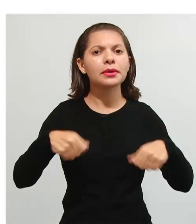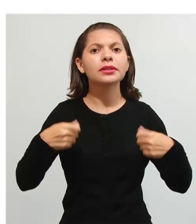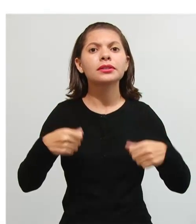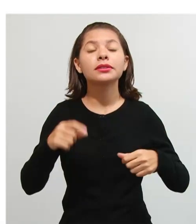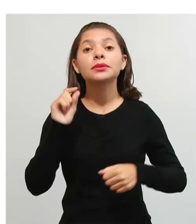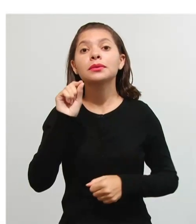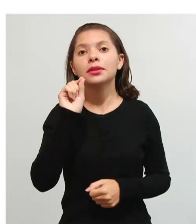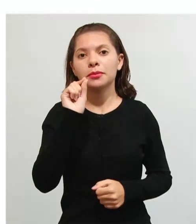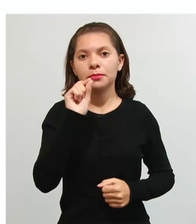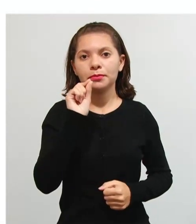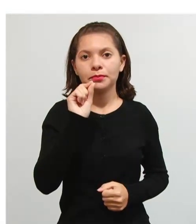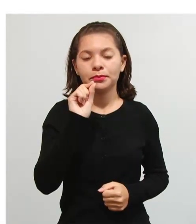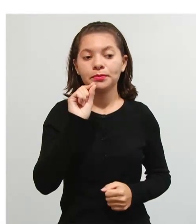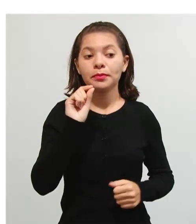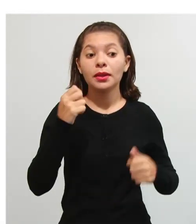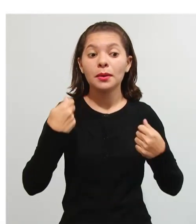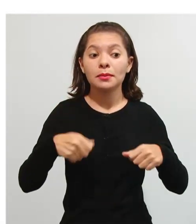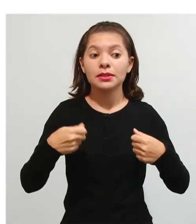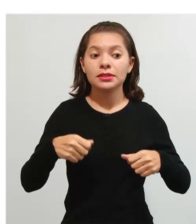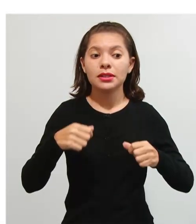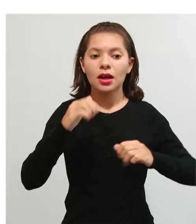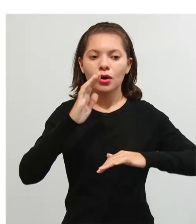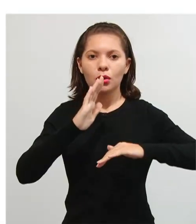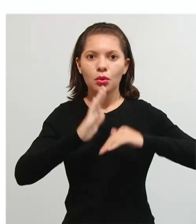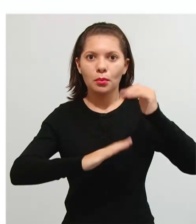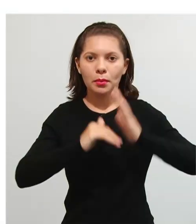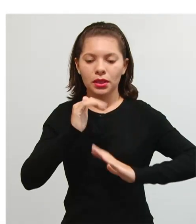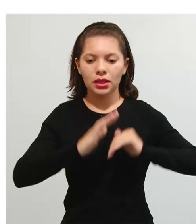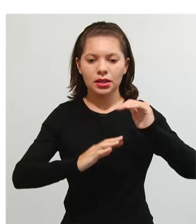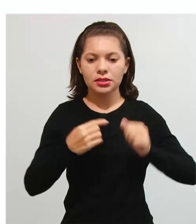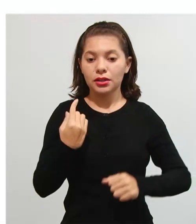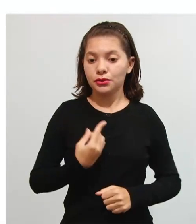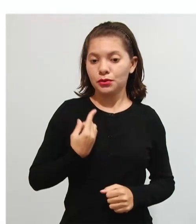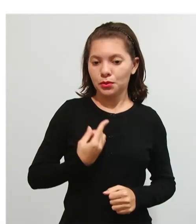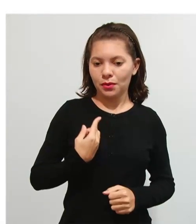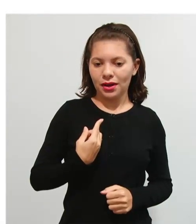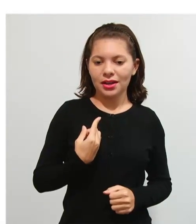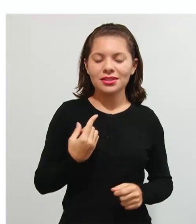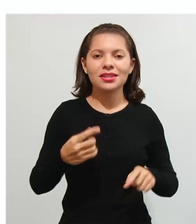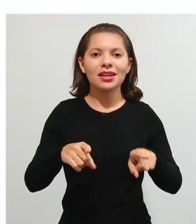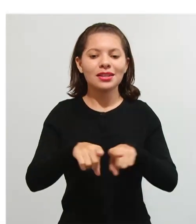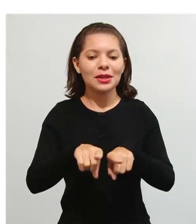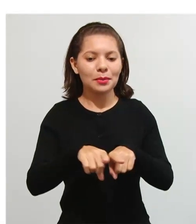levar em consideração as competências individuais e as competências